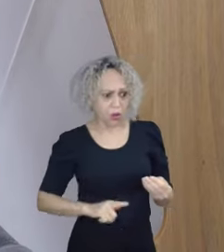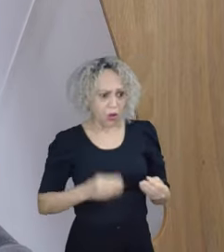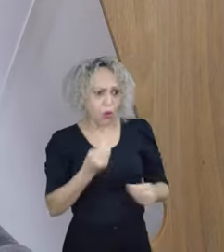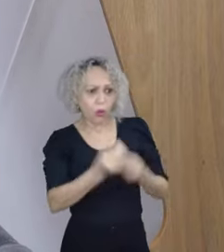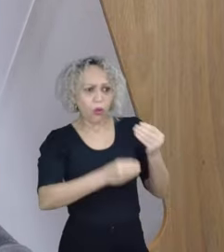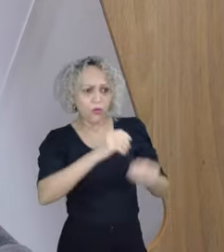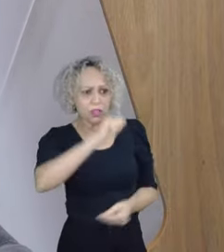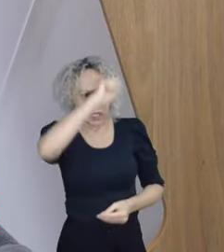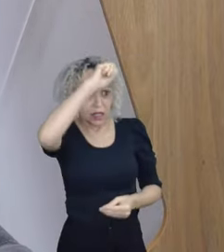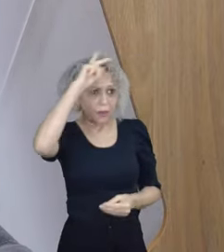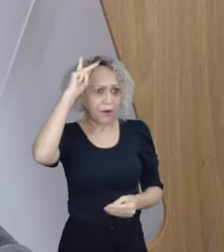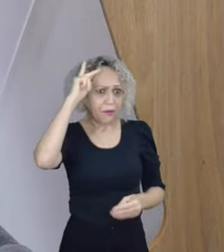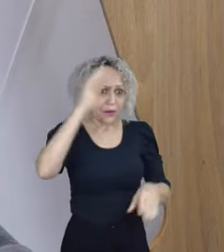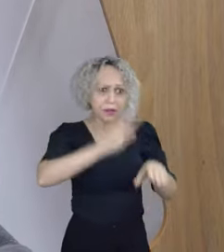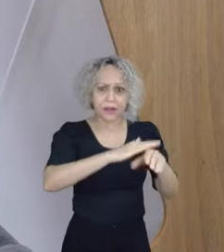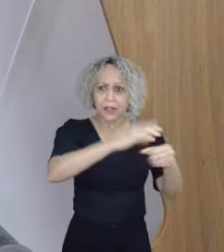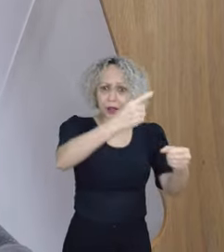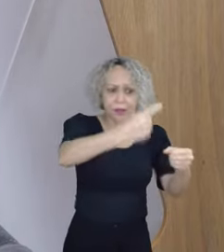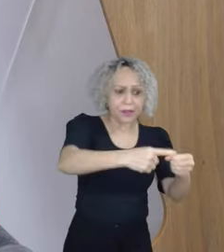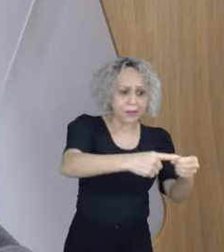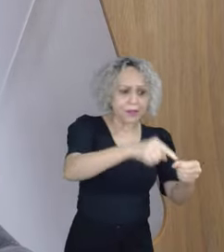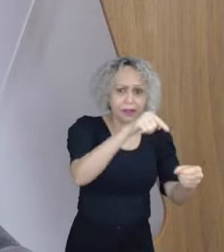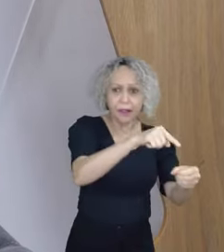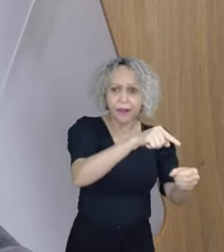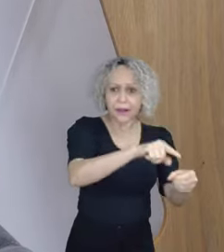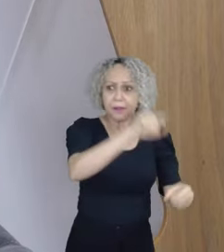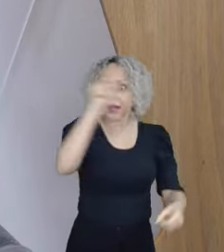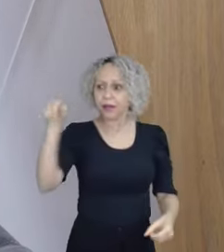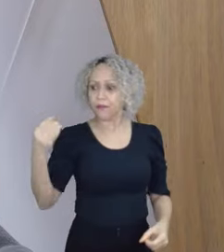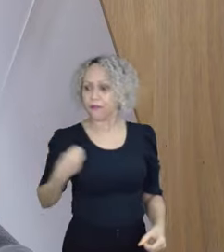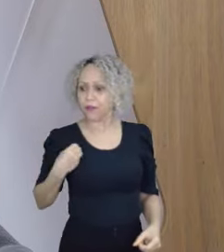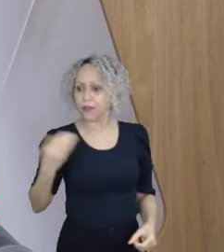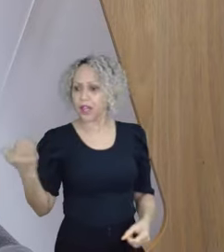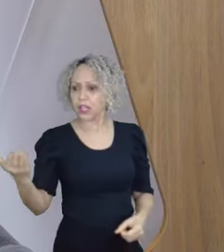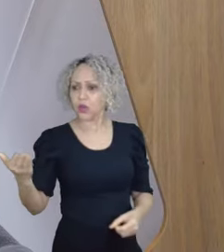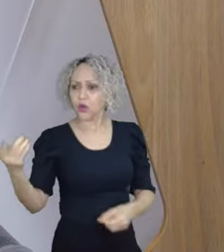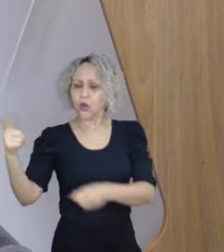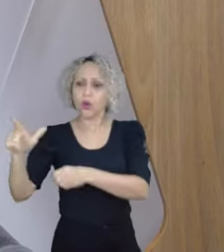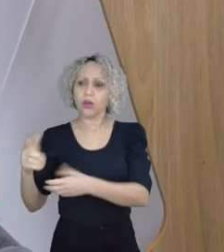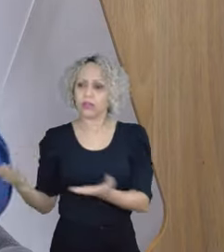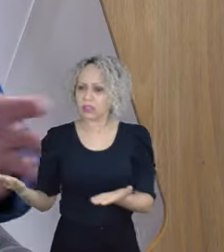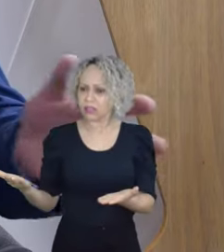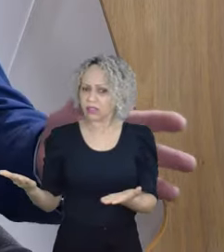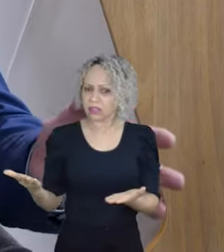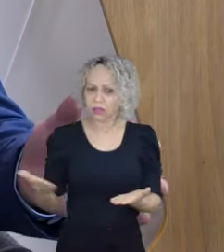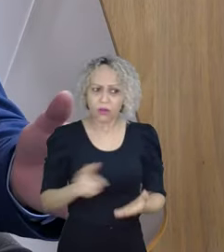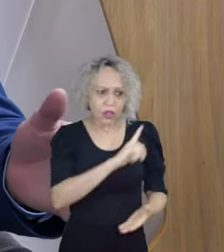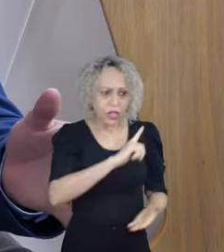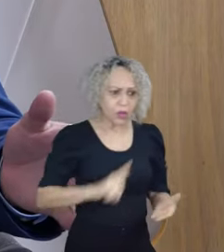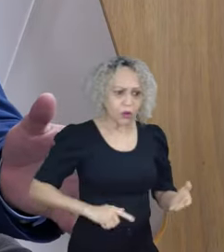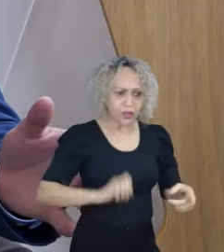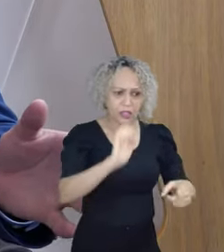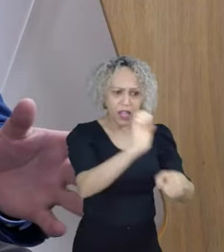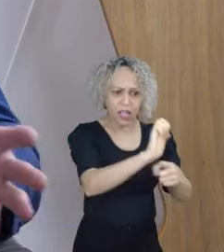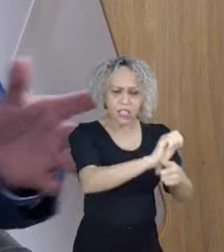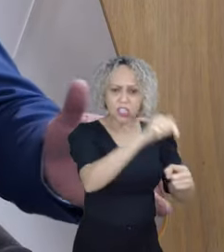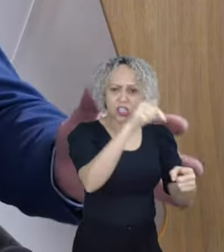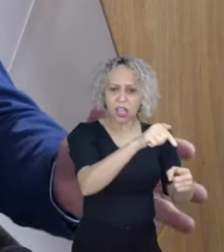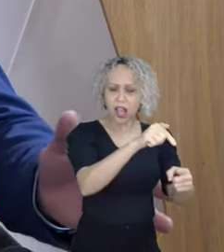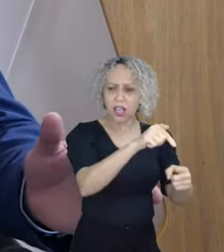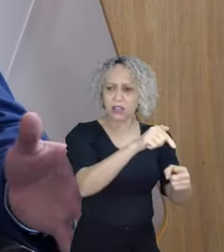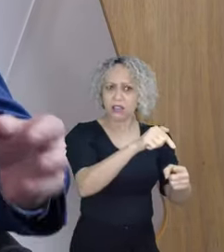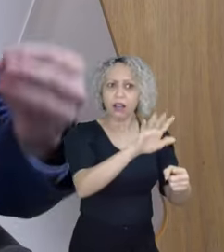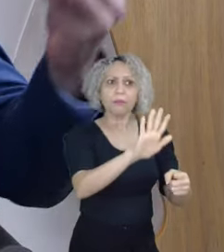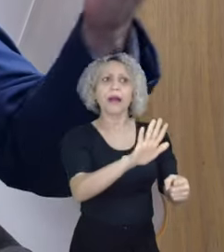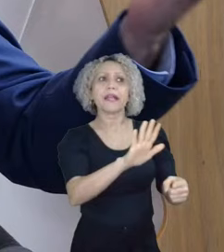uma cidade e ter domicílio eleitoral na outra, viver na outra? Como é que pode alguém governar um estado e ter domicílio eleitoral, né, num estado de uma